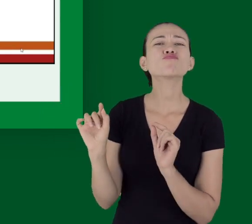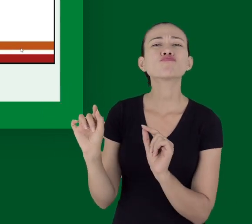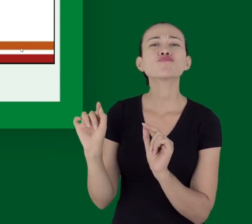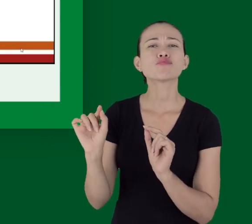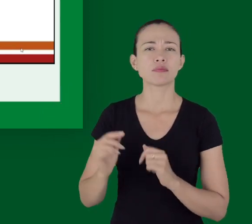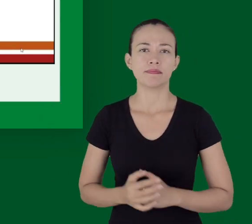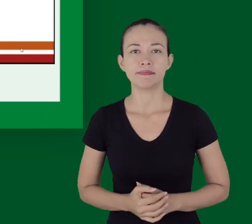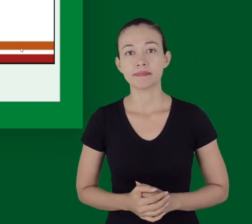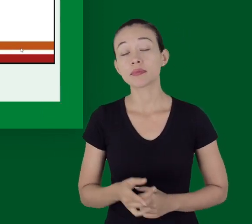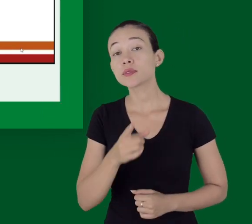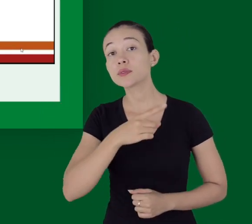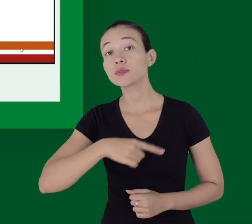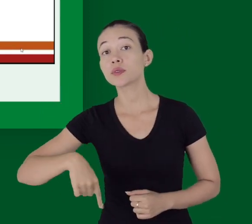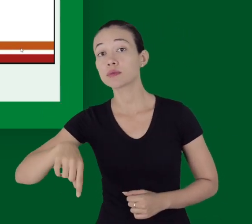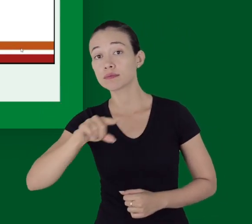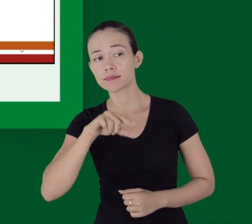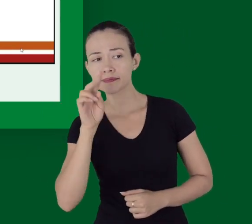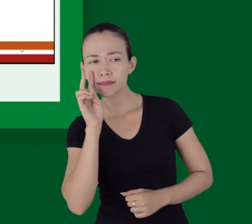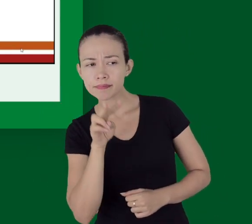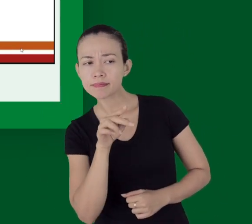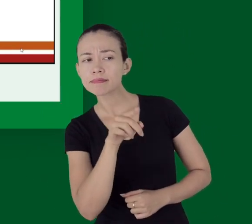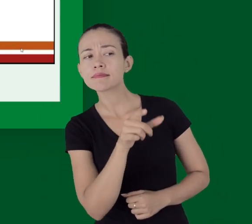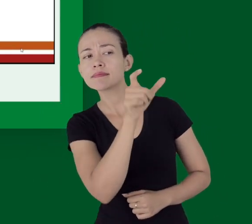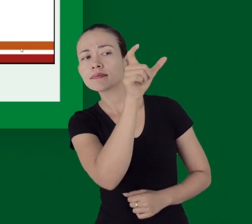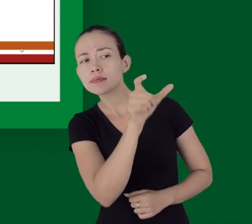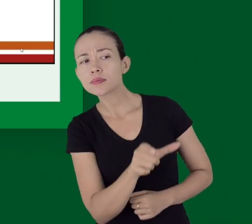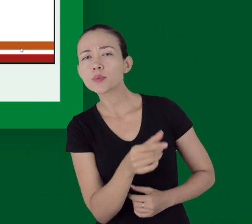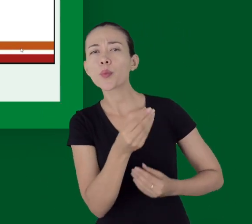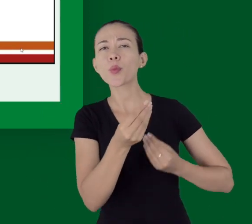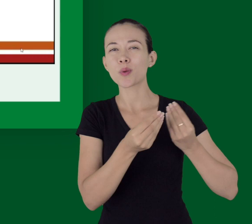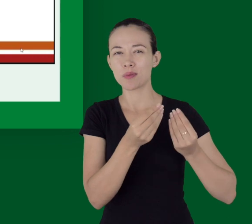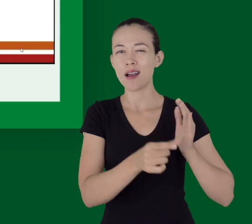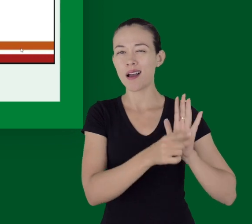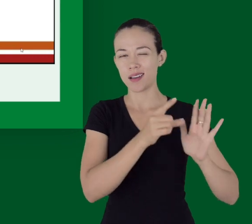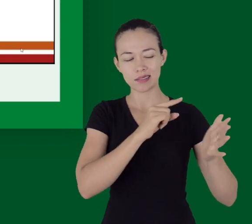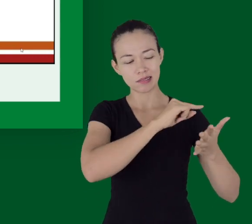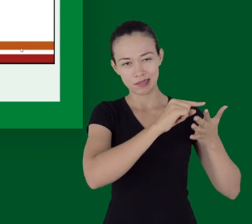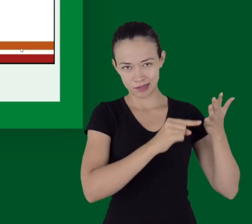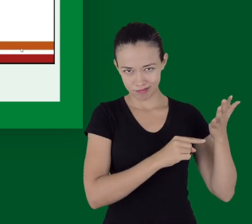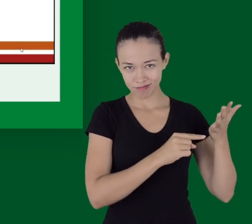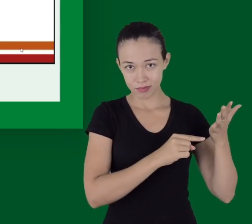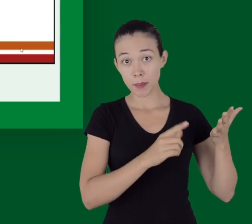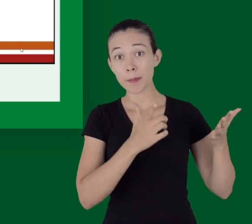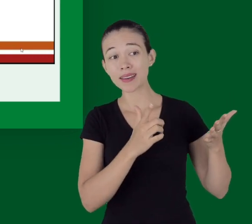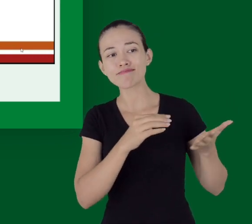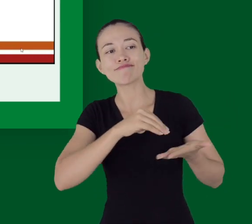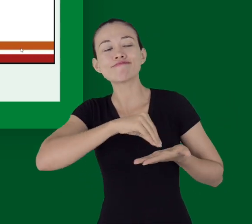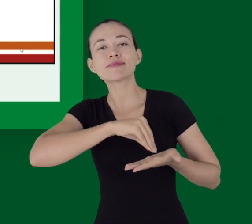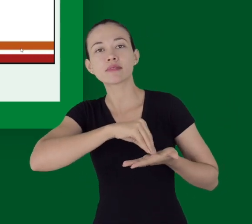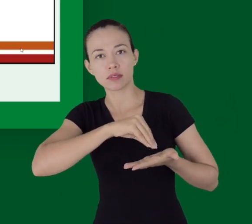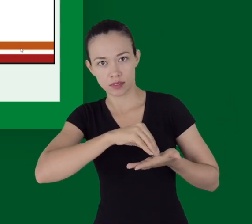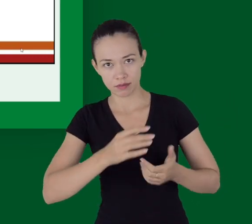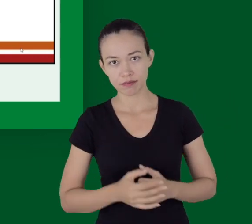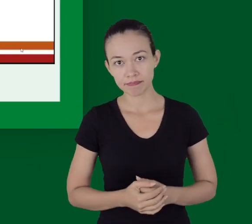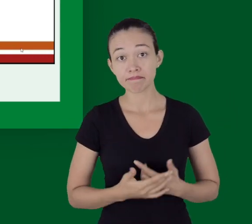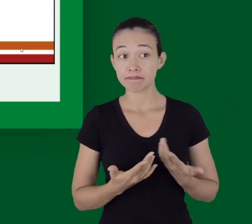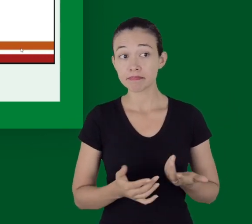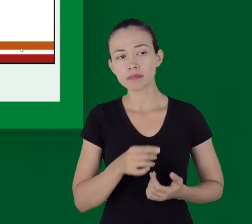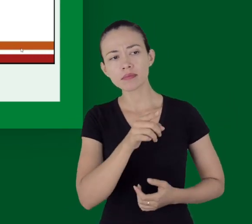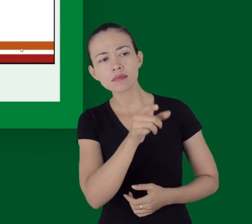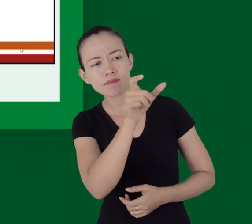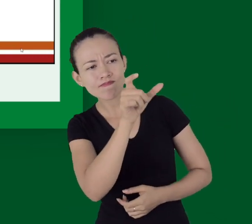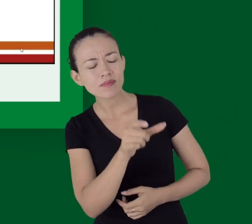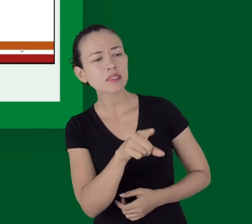mais usa, para a gente não esquecer de nenhum detalhe. Revisar aqui, chegar na avaliação secundária e revisar algumas coisas que a gente pode ter esquecido de fazer. Sinais e